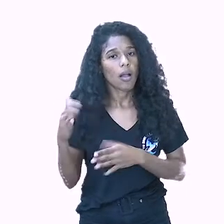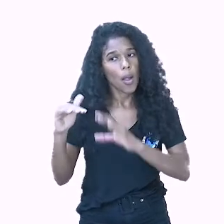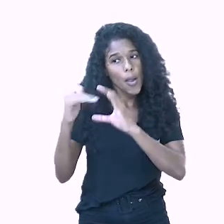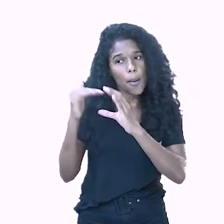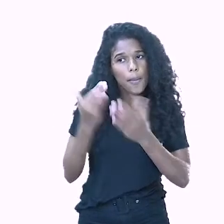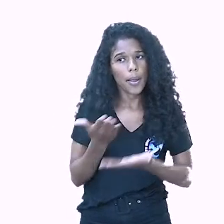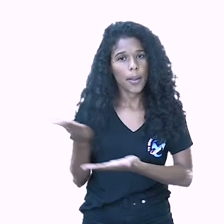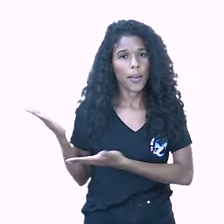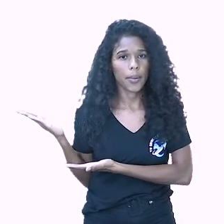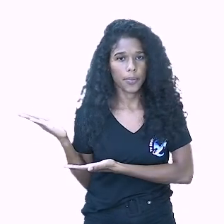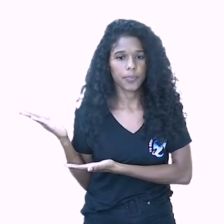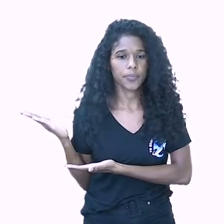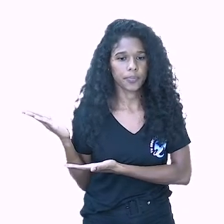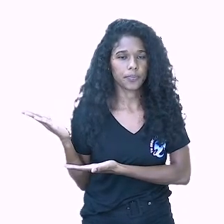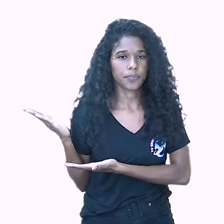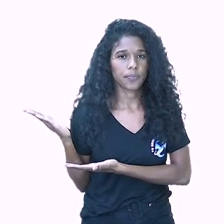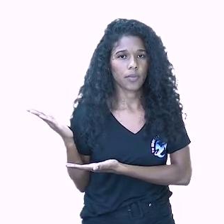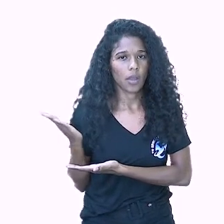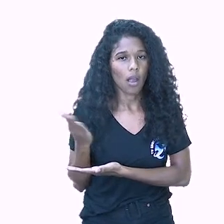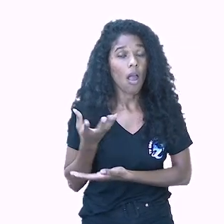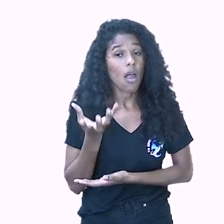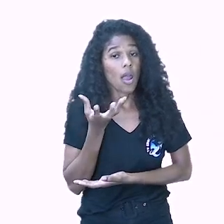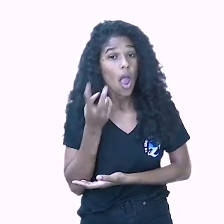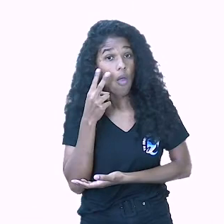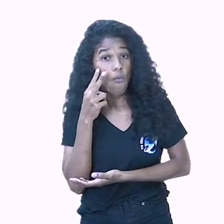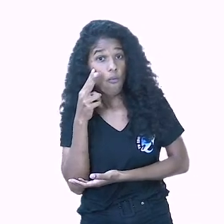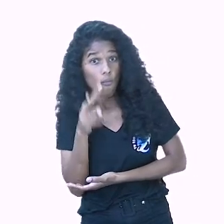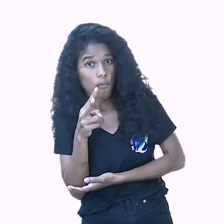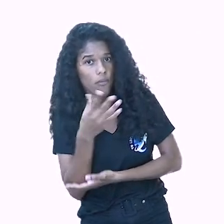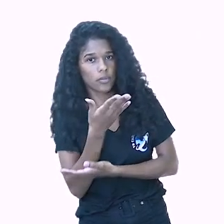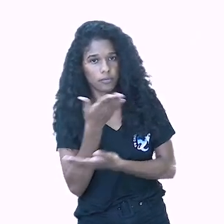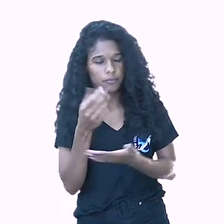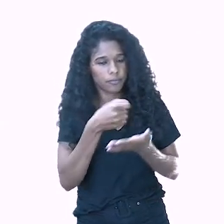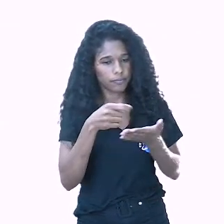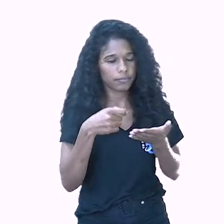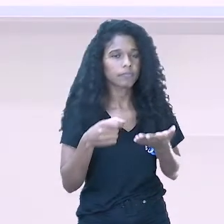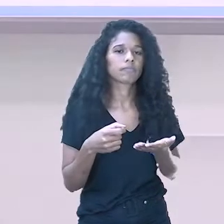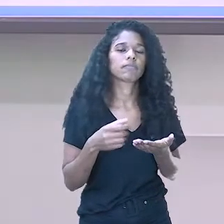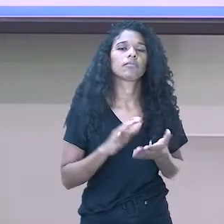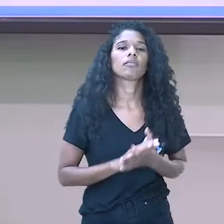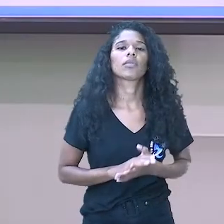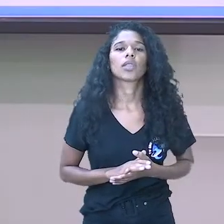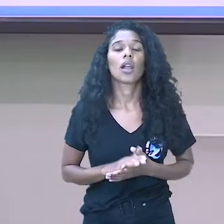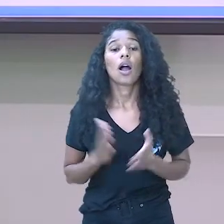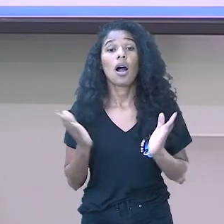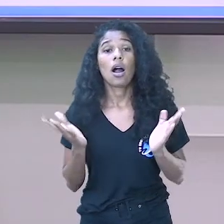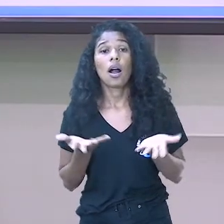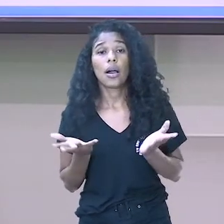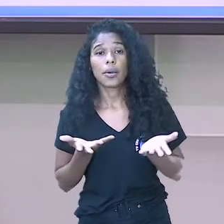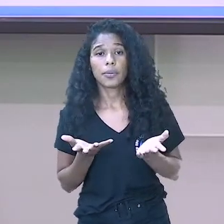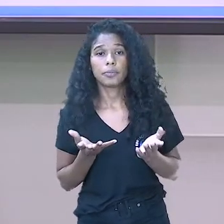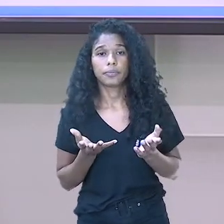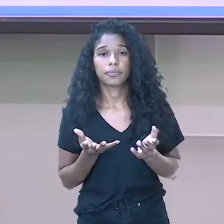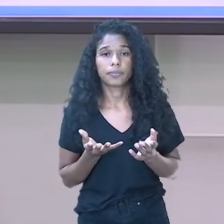leticialetras@outlook.com, que eu quero ver o que vocês escreveram, tá bom? E agora, gente, eu vou